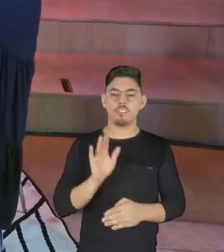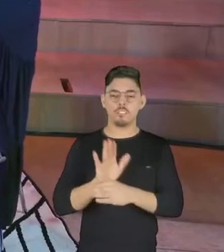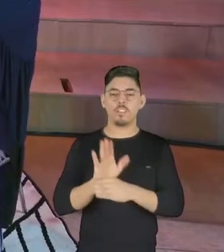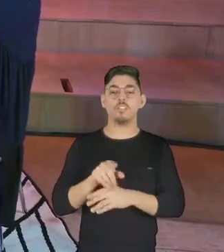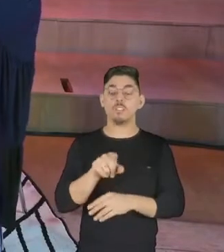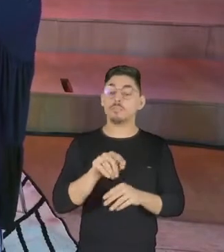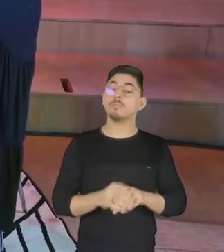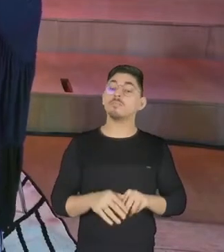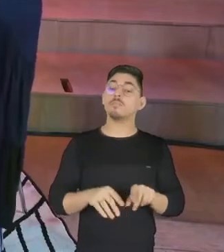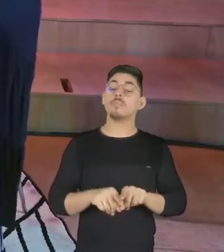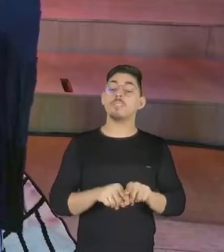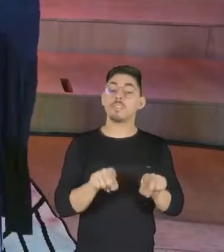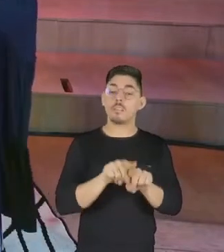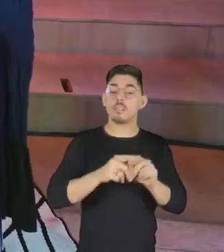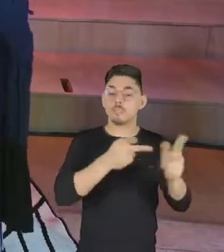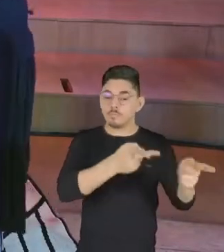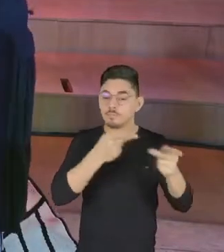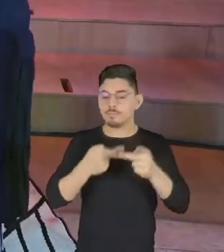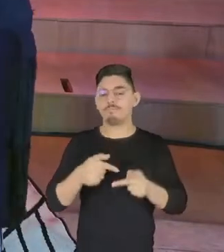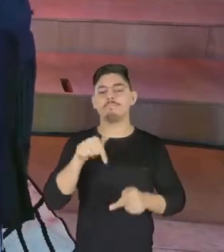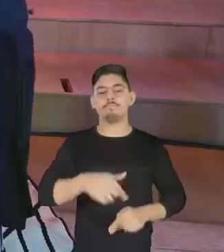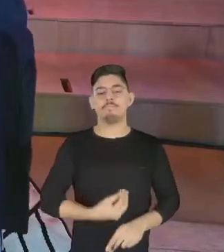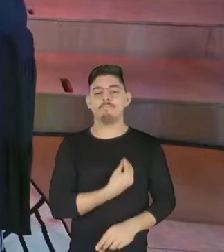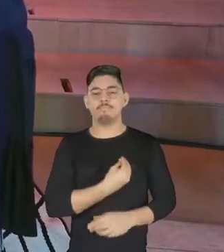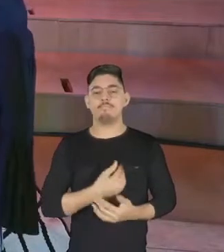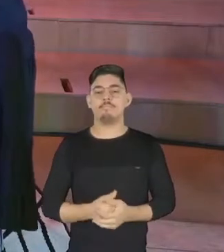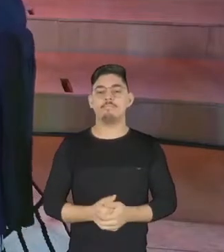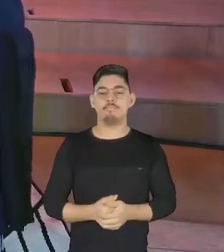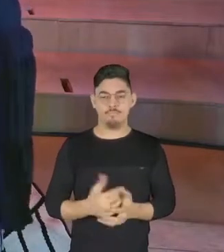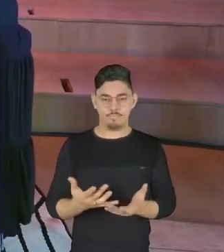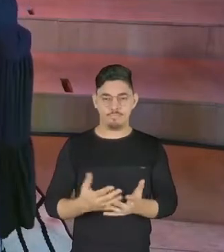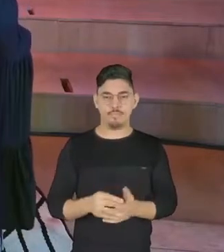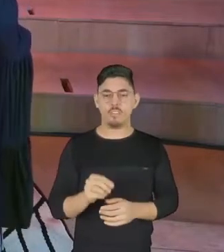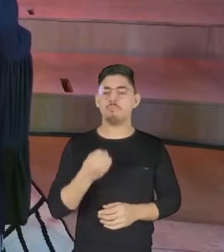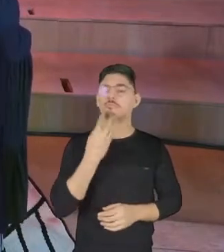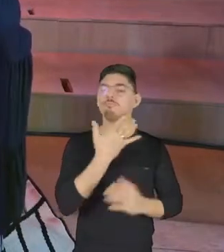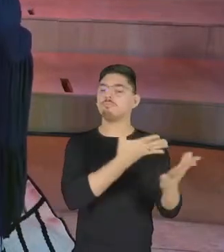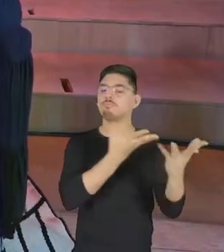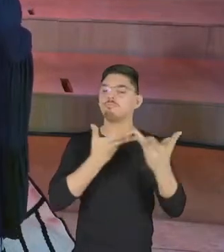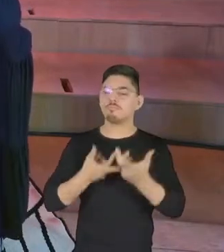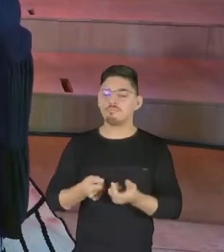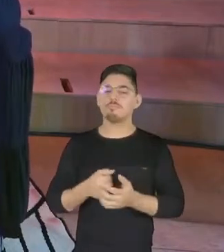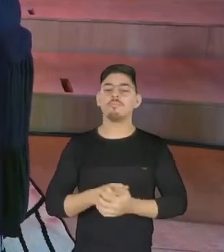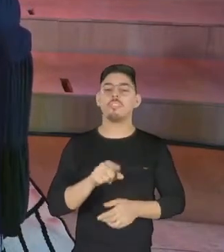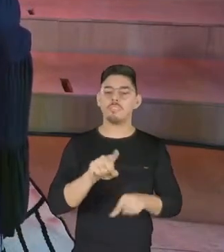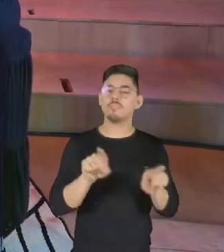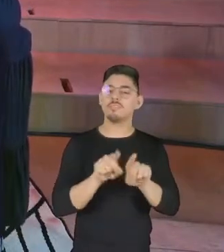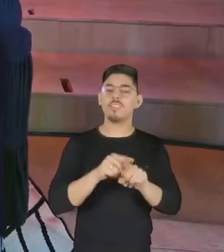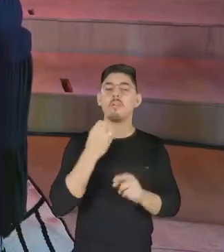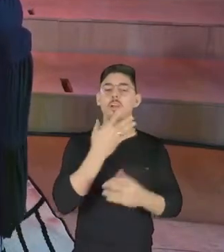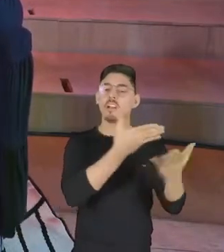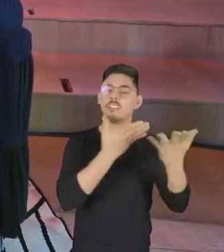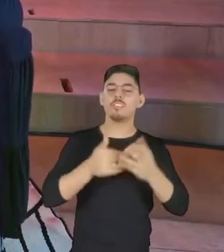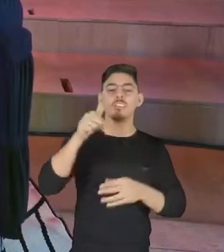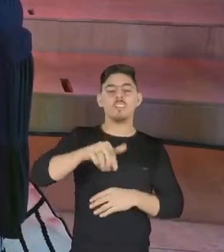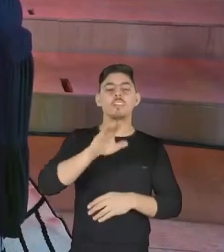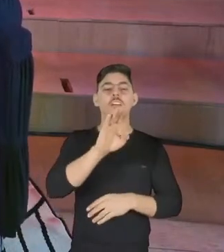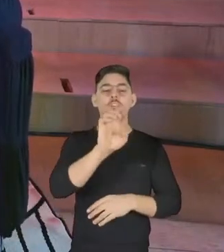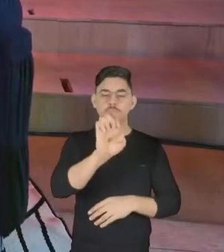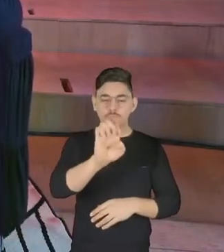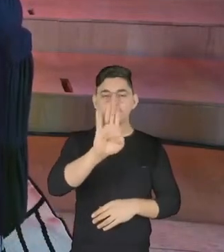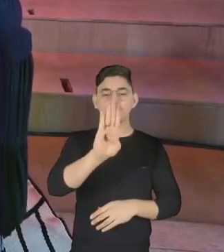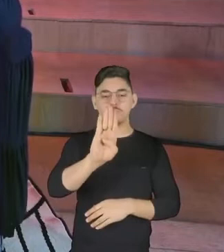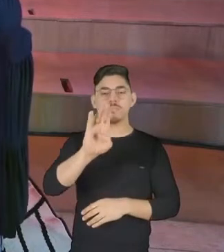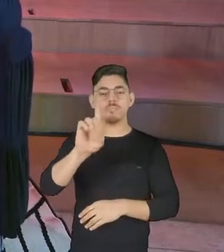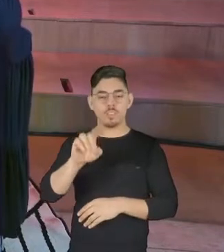você, visitante, que está conosco aqui de maneira virtual, seja muito bem-vindo. Você também é bem-vindo na nossa EBD. Caso